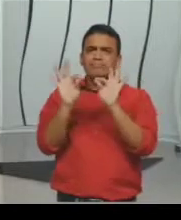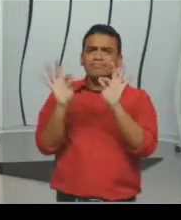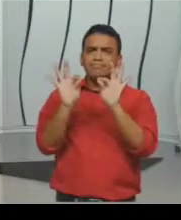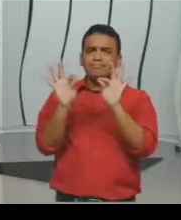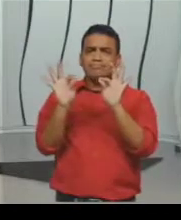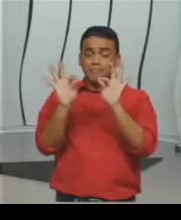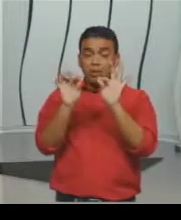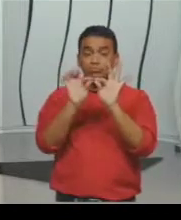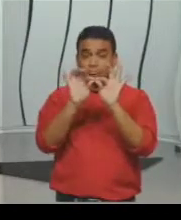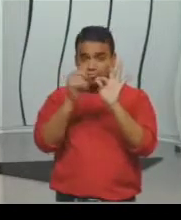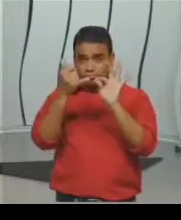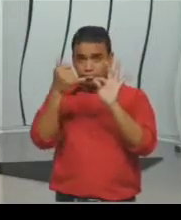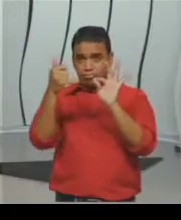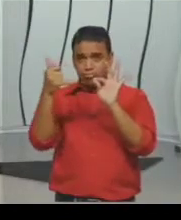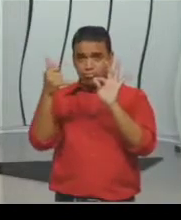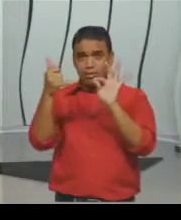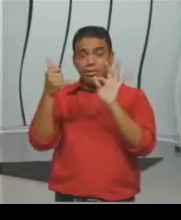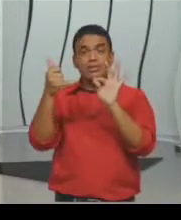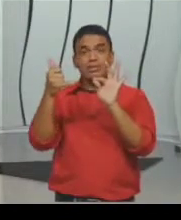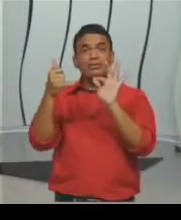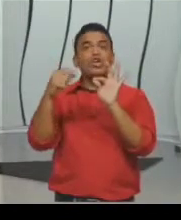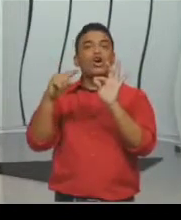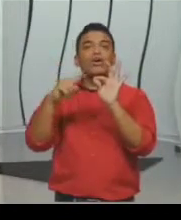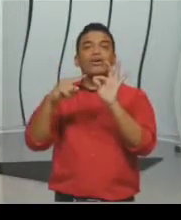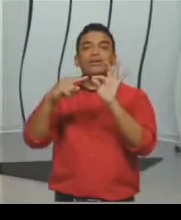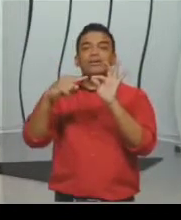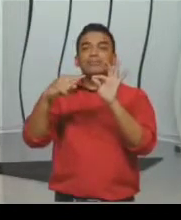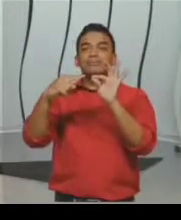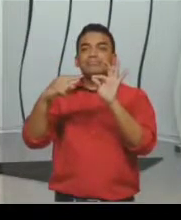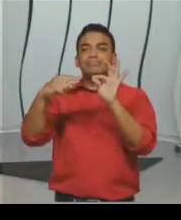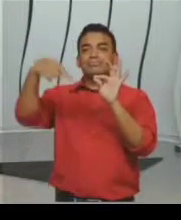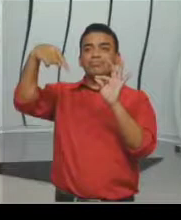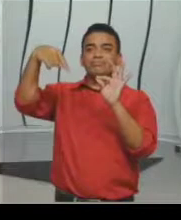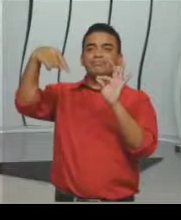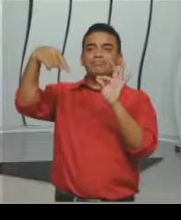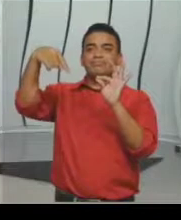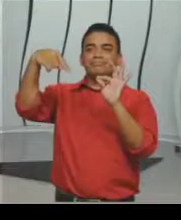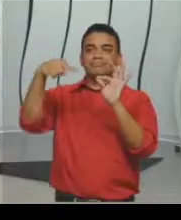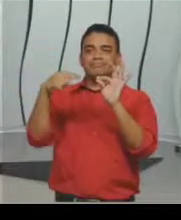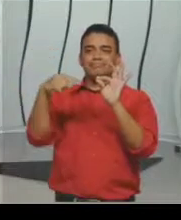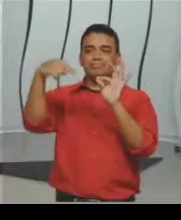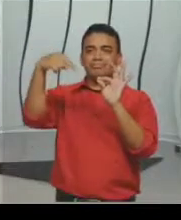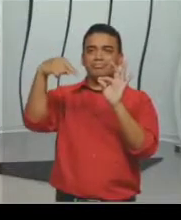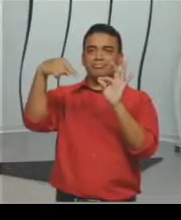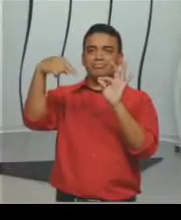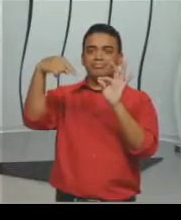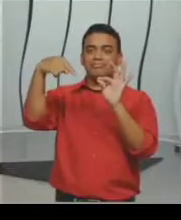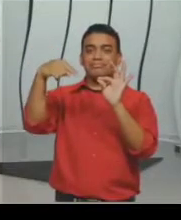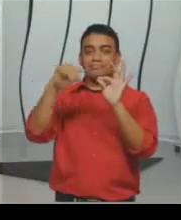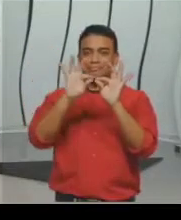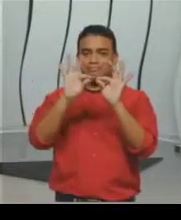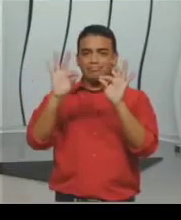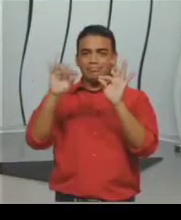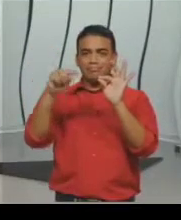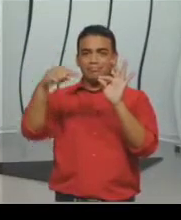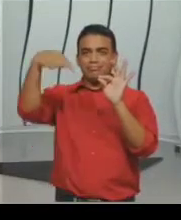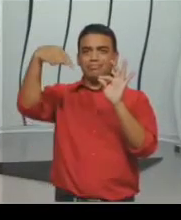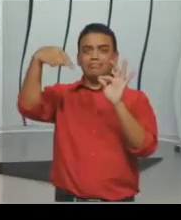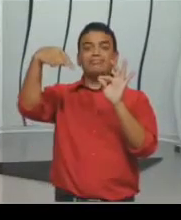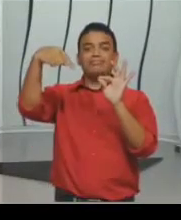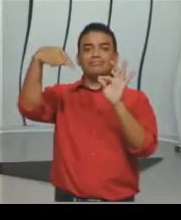vindo um condutor e de repente esse condutor tem essa parte aqui, ó, que na verdade